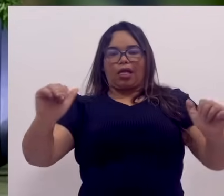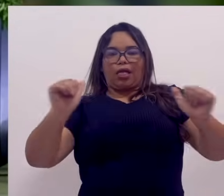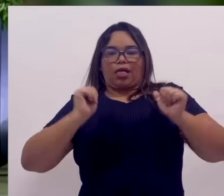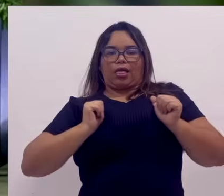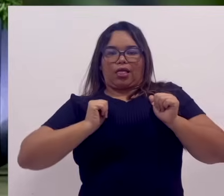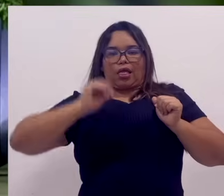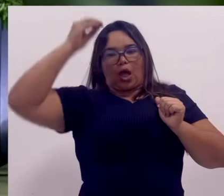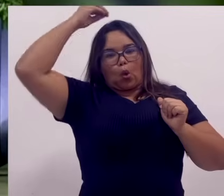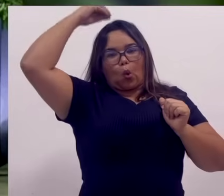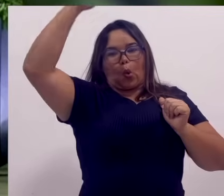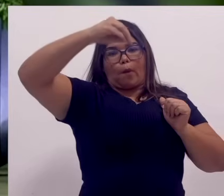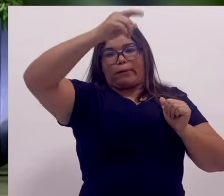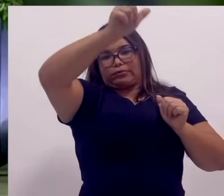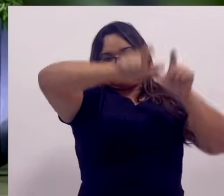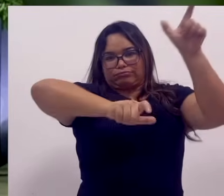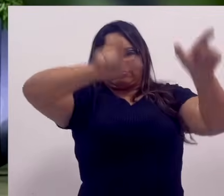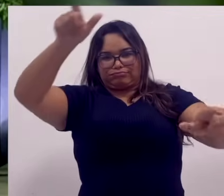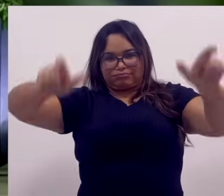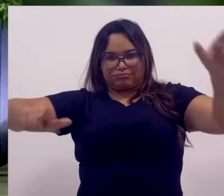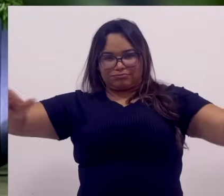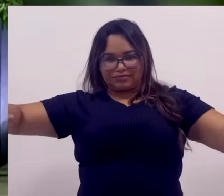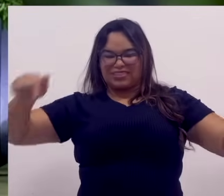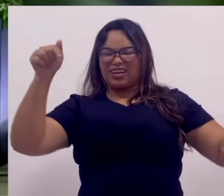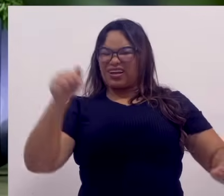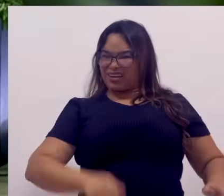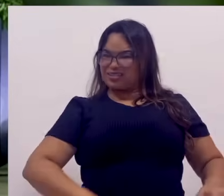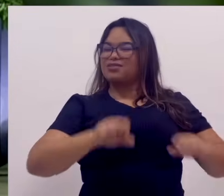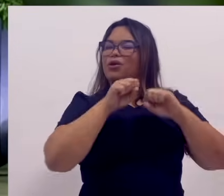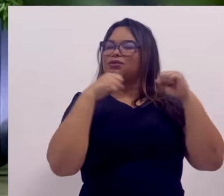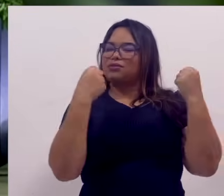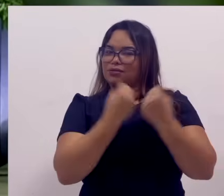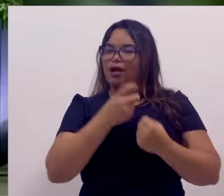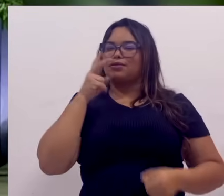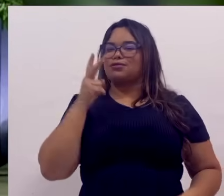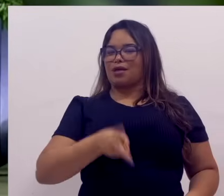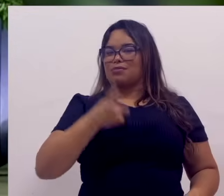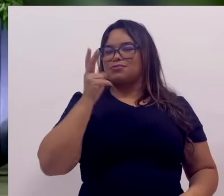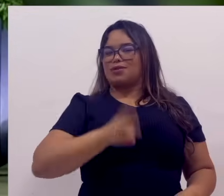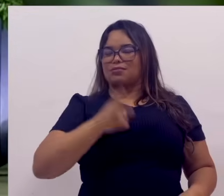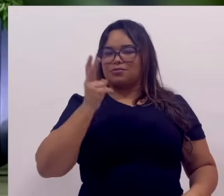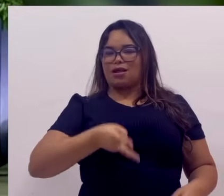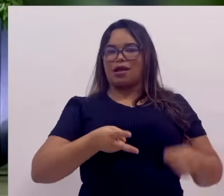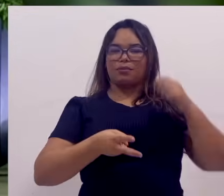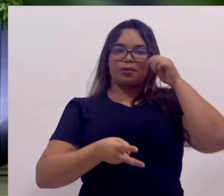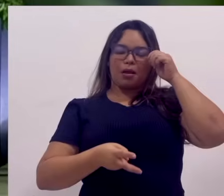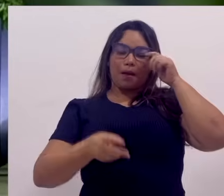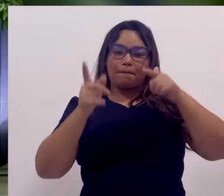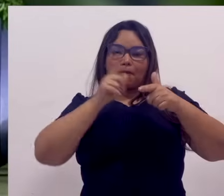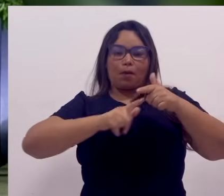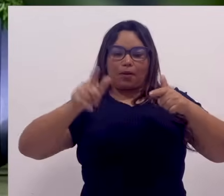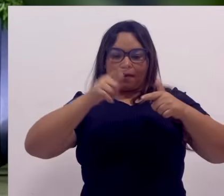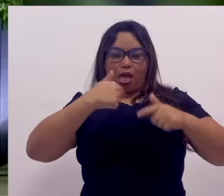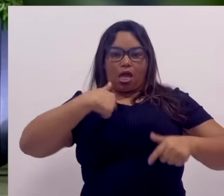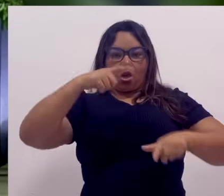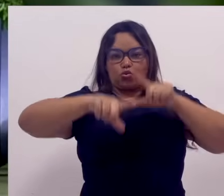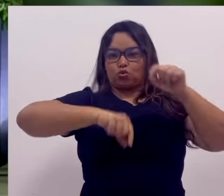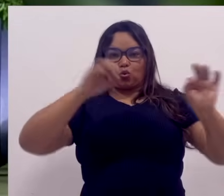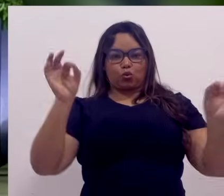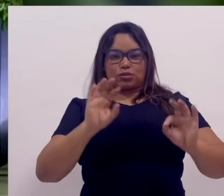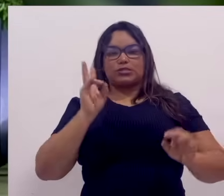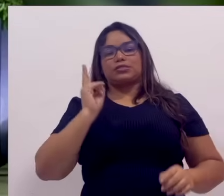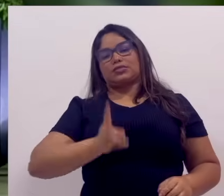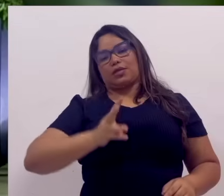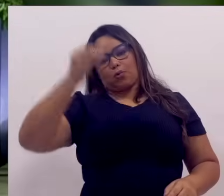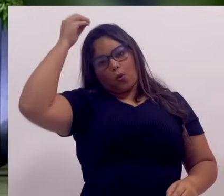pessoa. Estamos vivendo numa sociedade que transfere a culpa. Já notaram isso? Ninguém tem